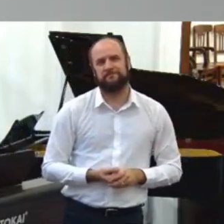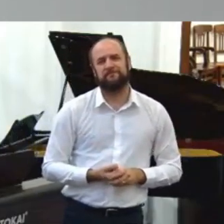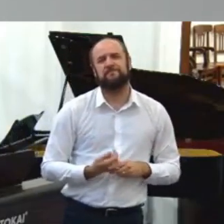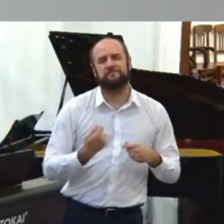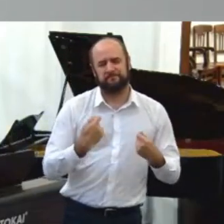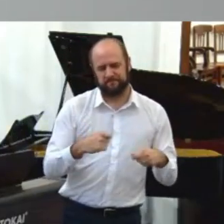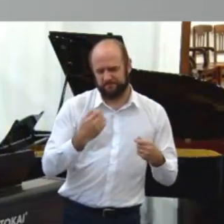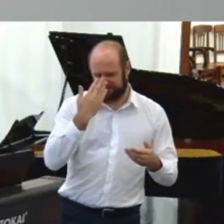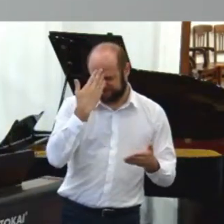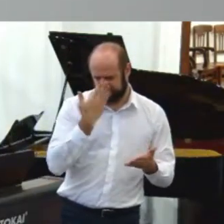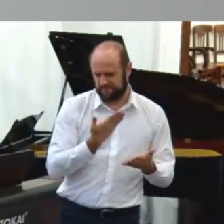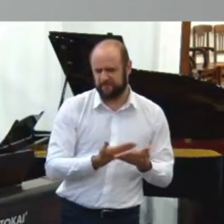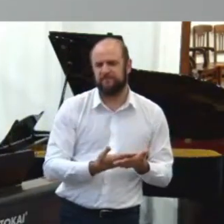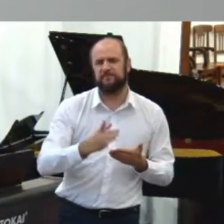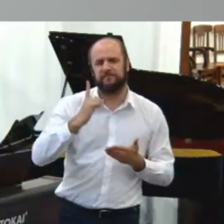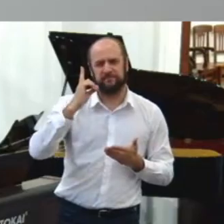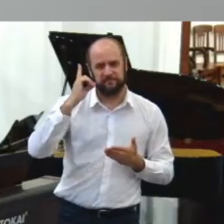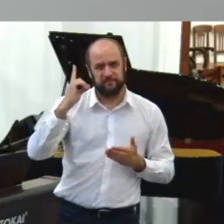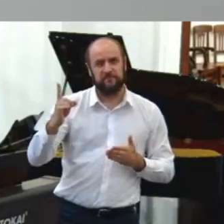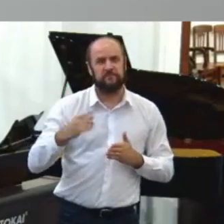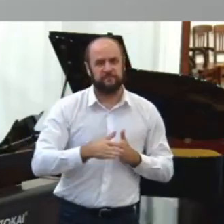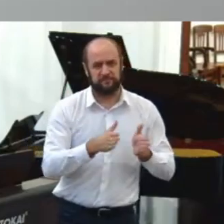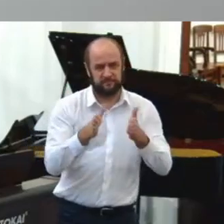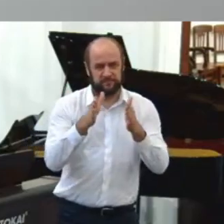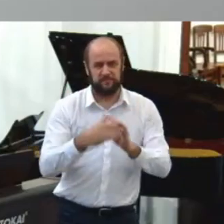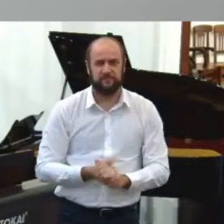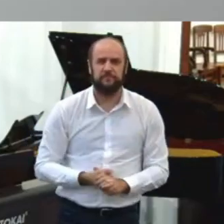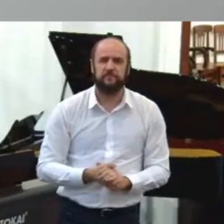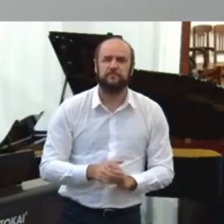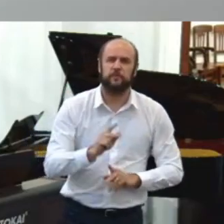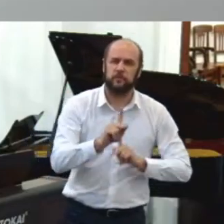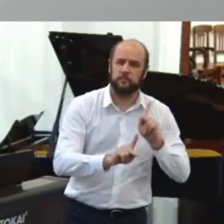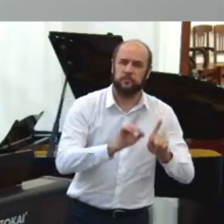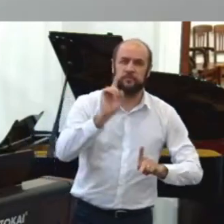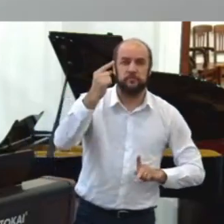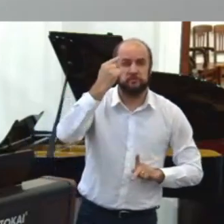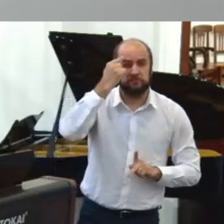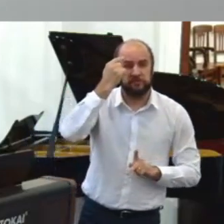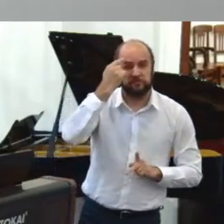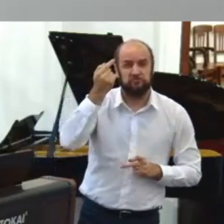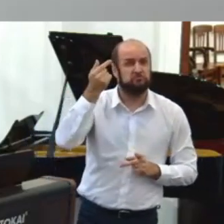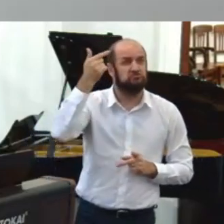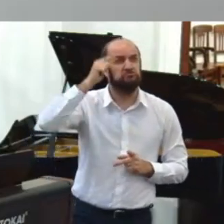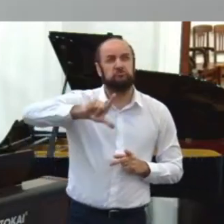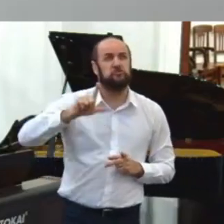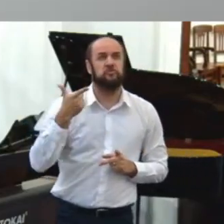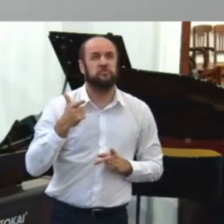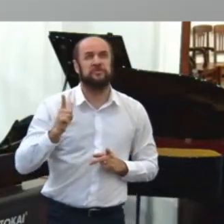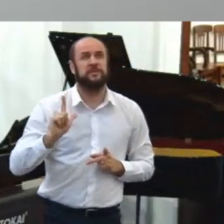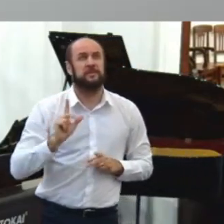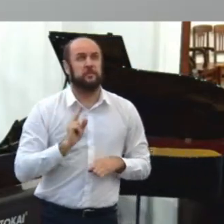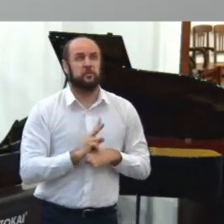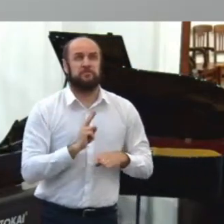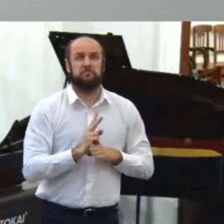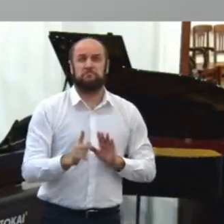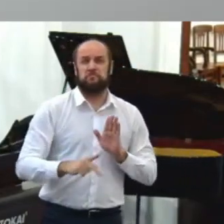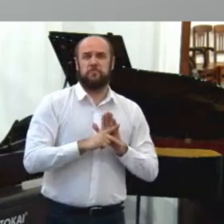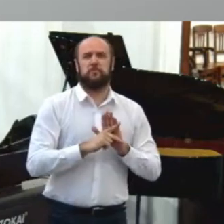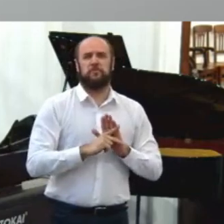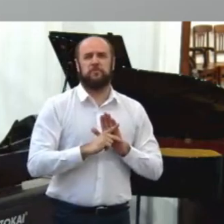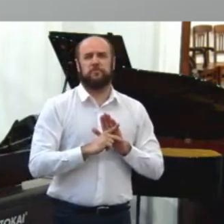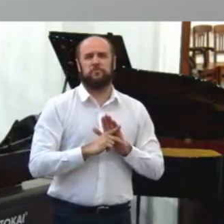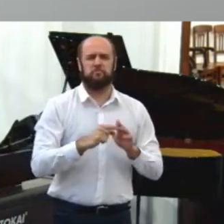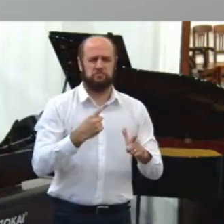ele precisa confiar nos desígnios de Deus. Quando o povo de Deus acha que não tem condição de se preservar,